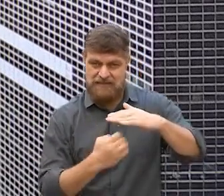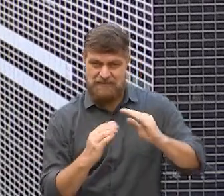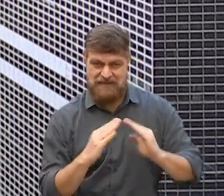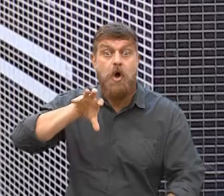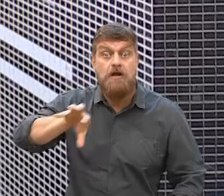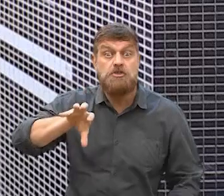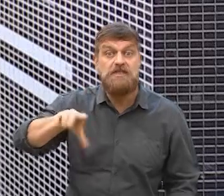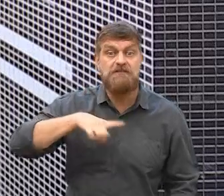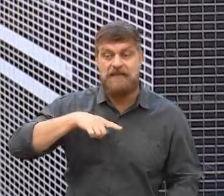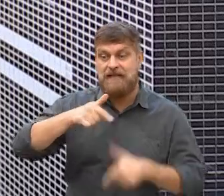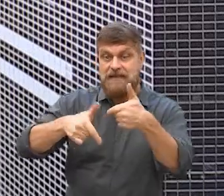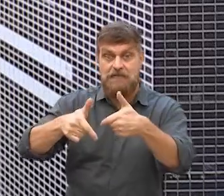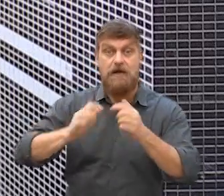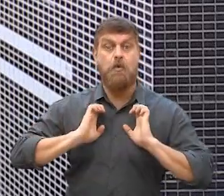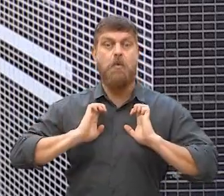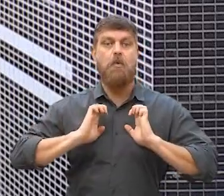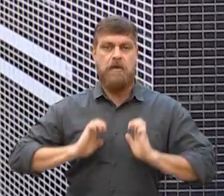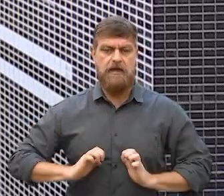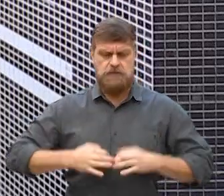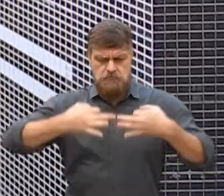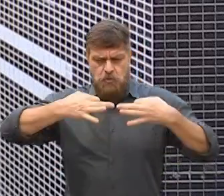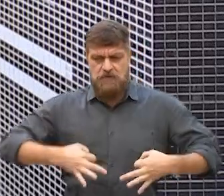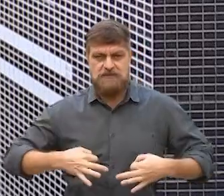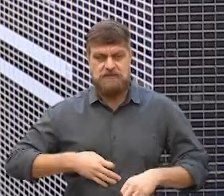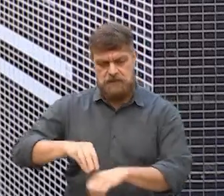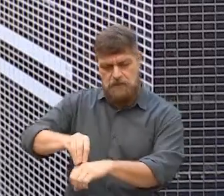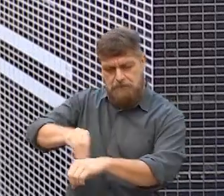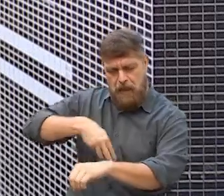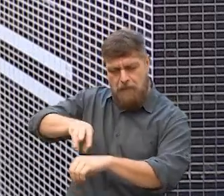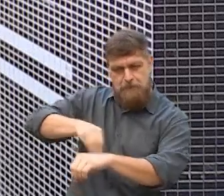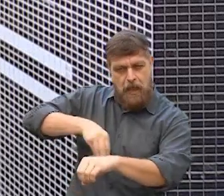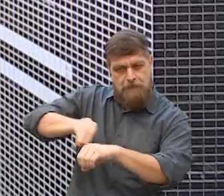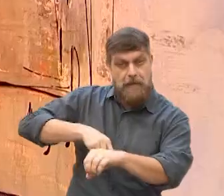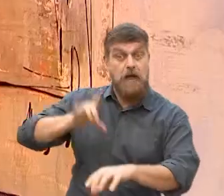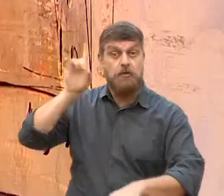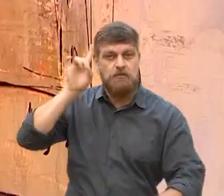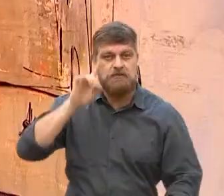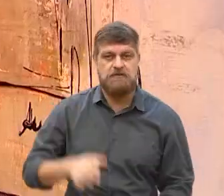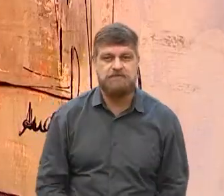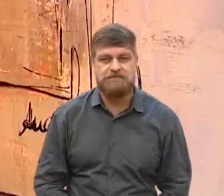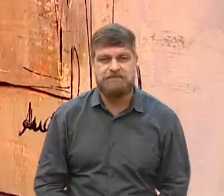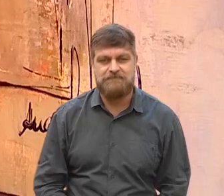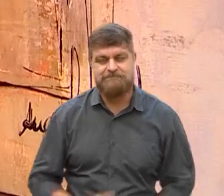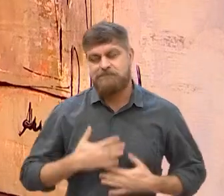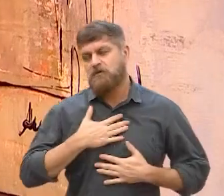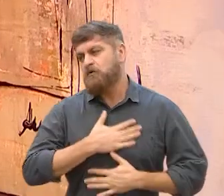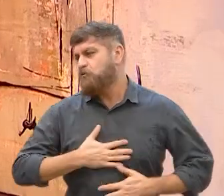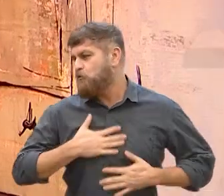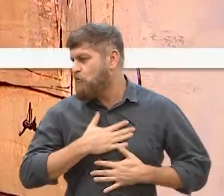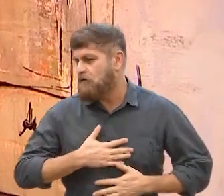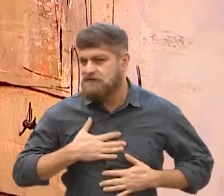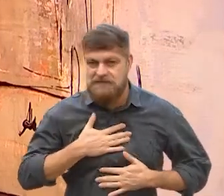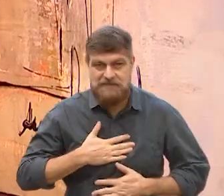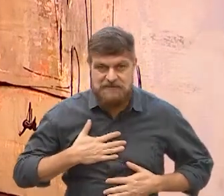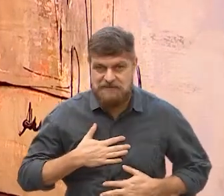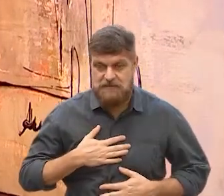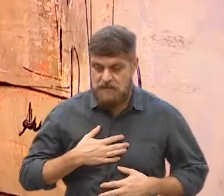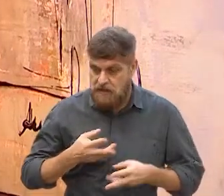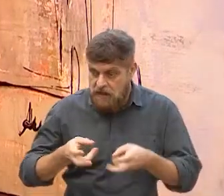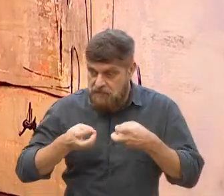ciclo econômico, com forte crescimento e prosperidade, mas que ao menor sinal de desaceleração da